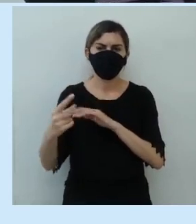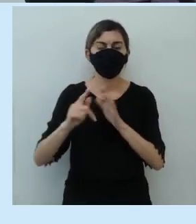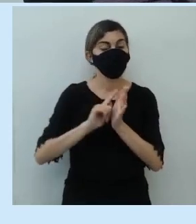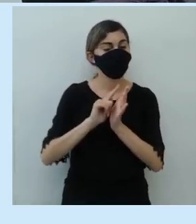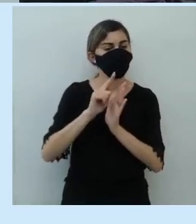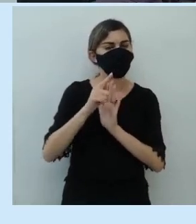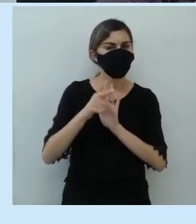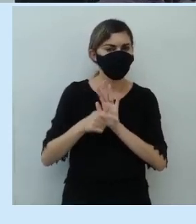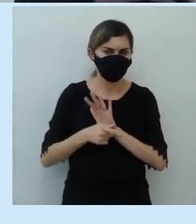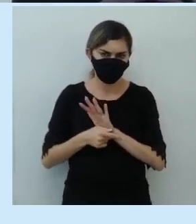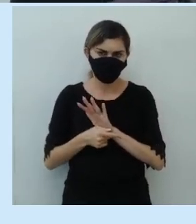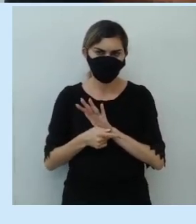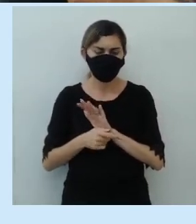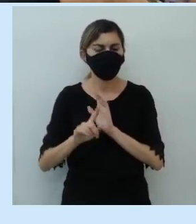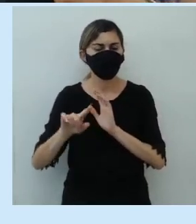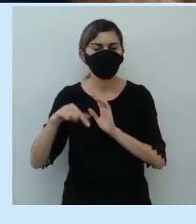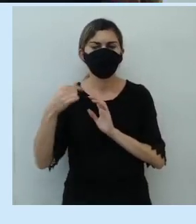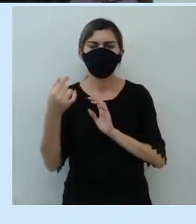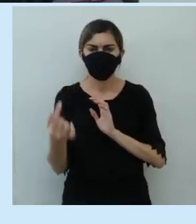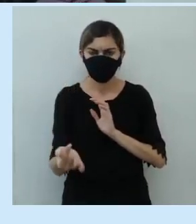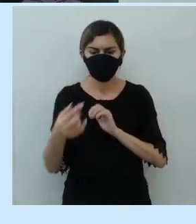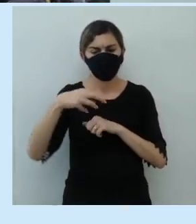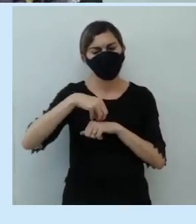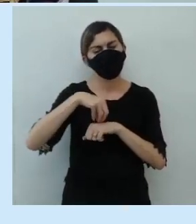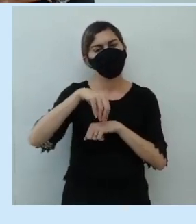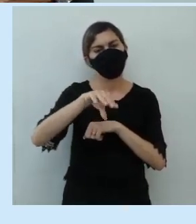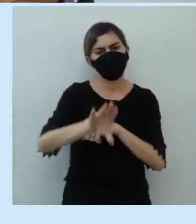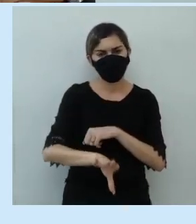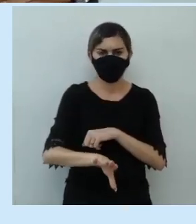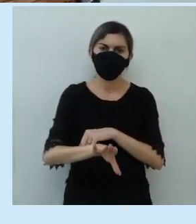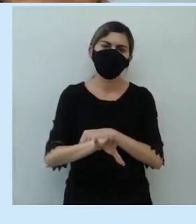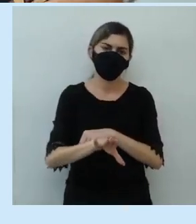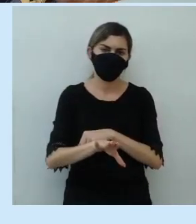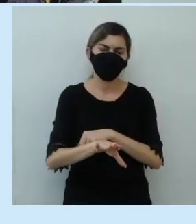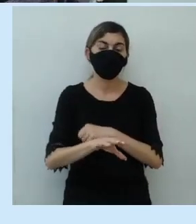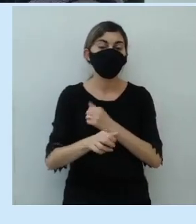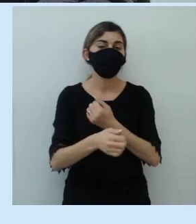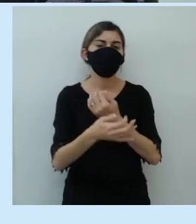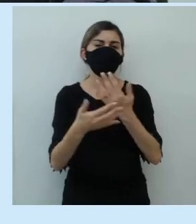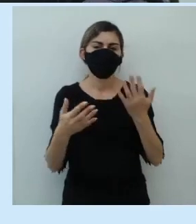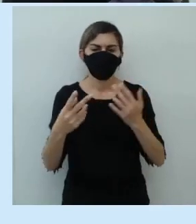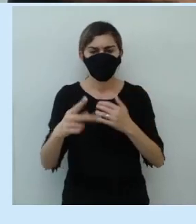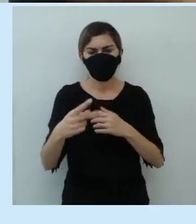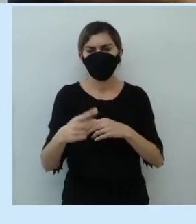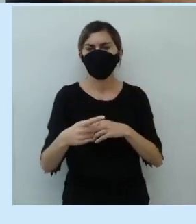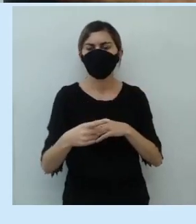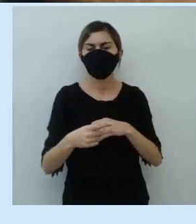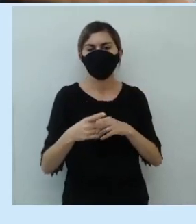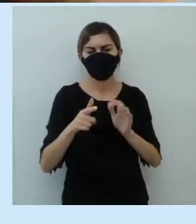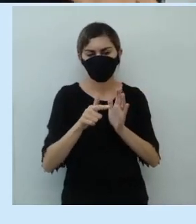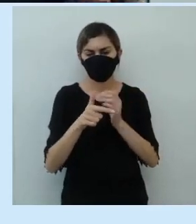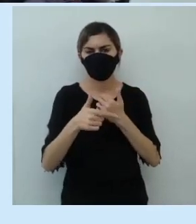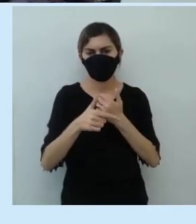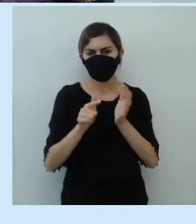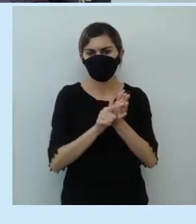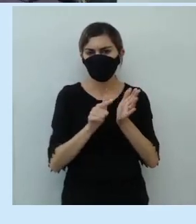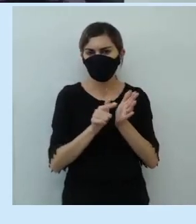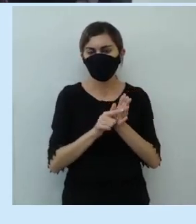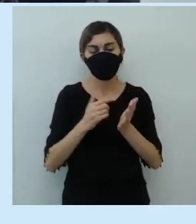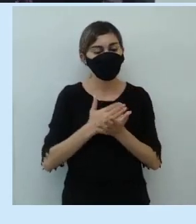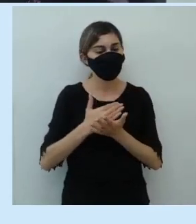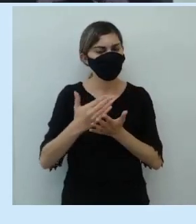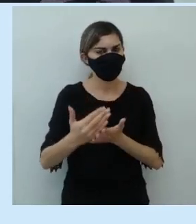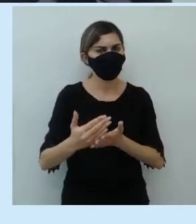gênero dramático depois é levado a um palco. Quando ele sai do papel, e aí começa a ganhar